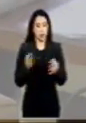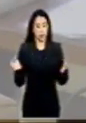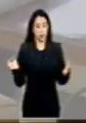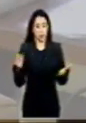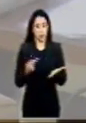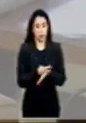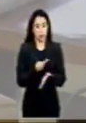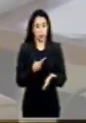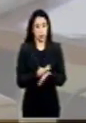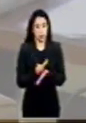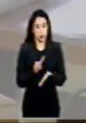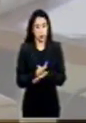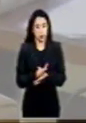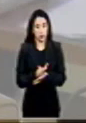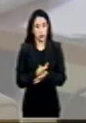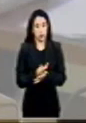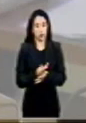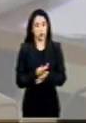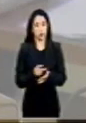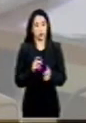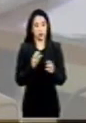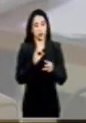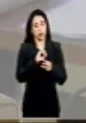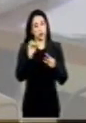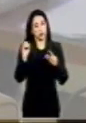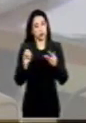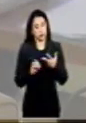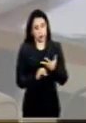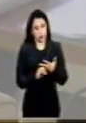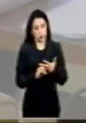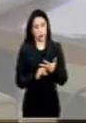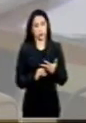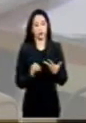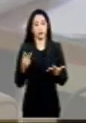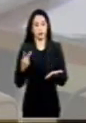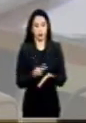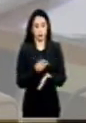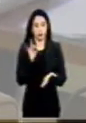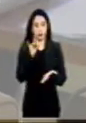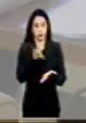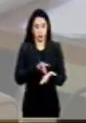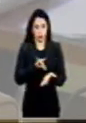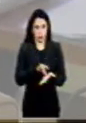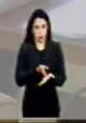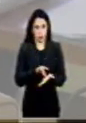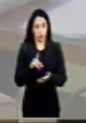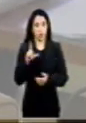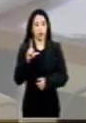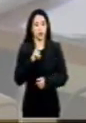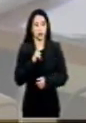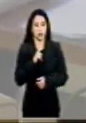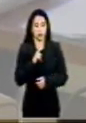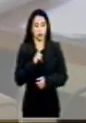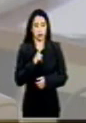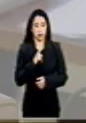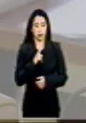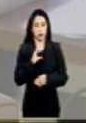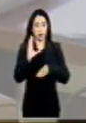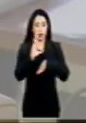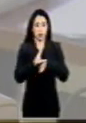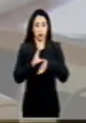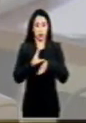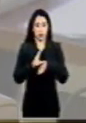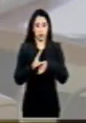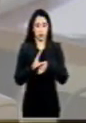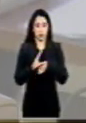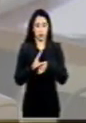em que as funções gerais dos poderes são exercitadas. É bem verdade que, em tese, a Constituição poderia ter determinado